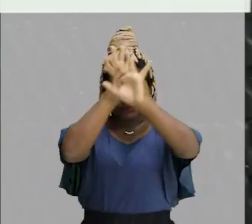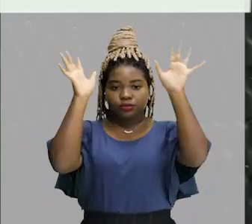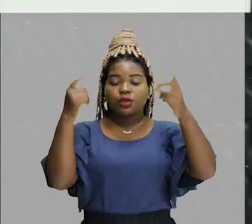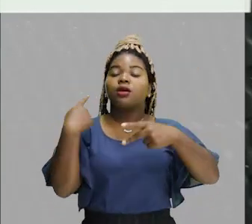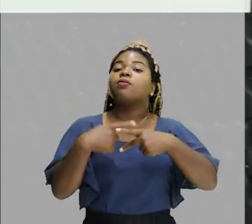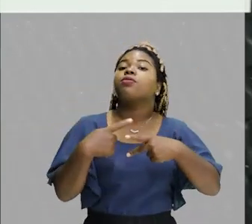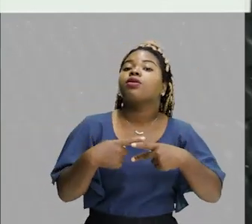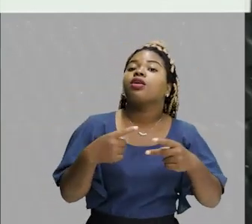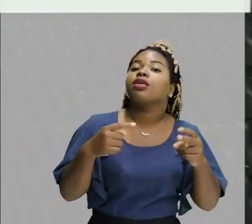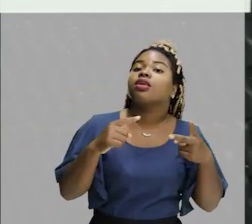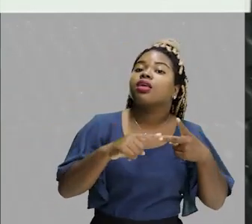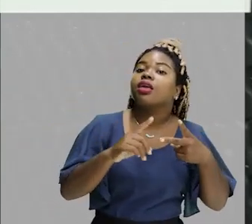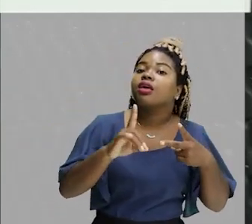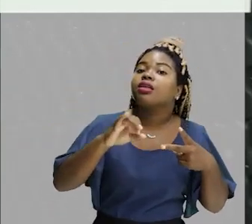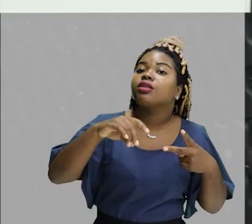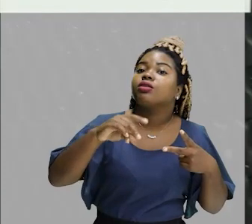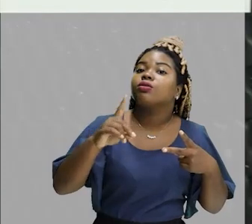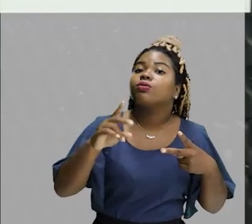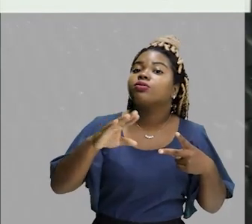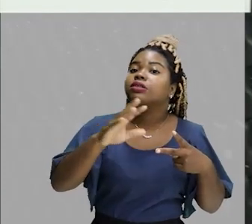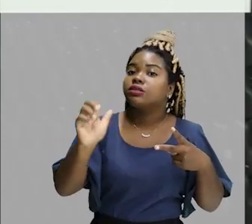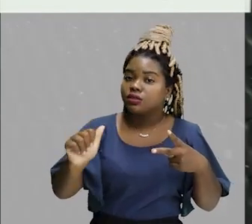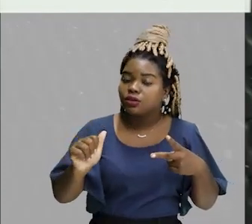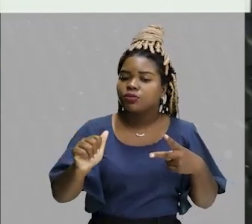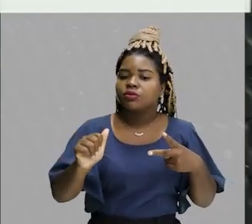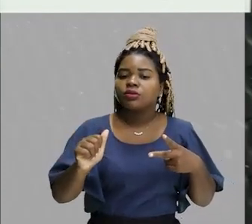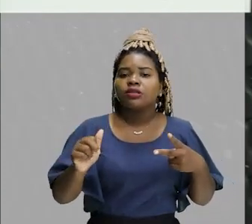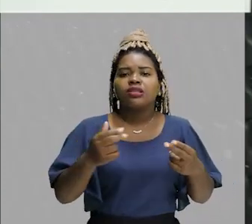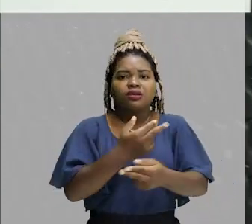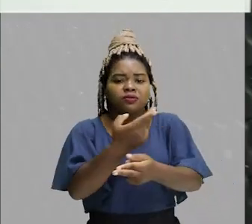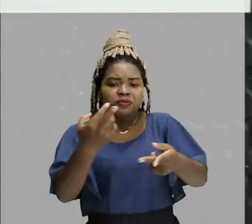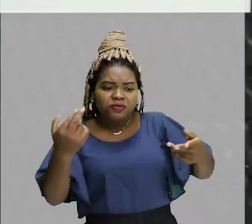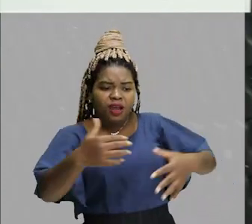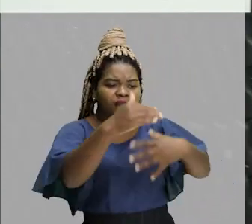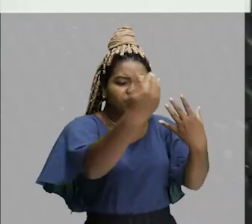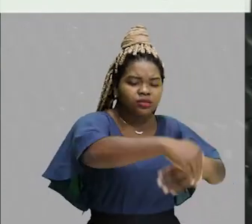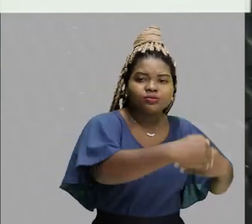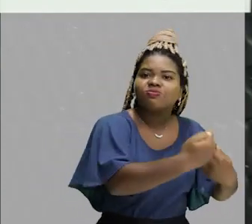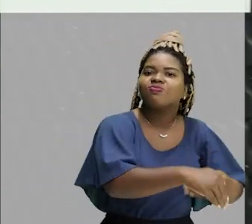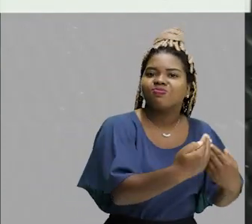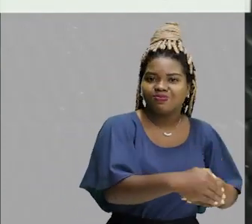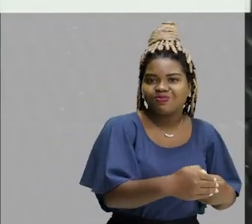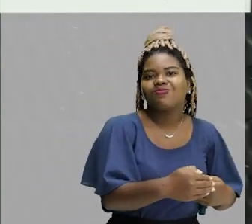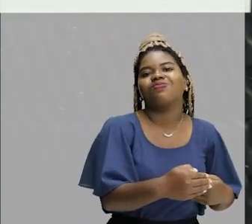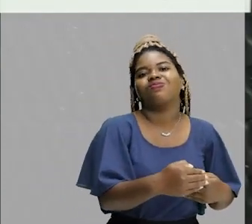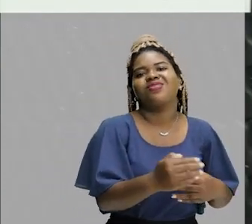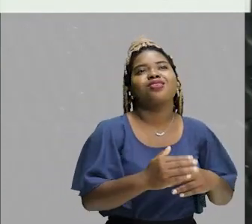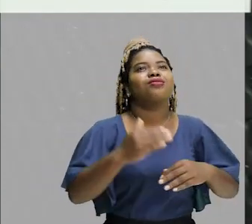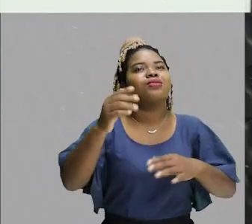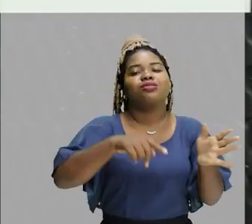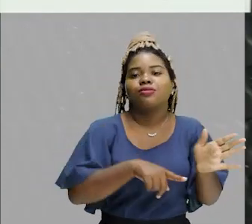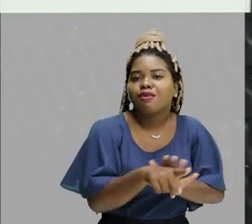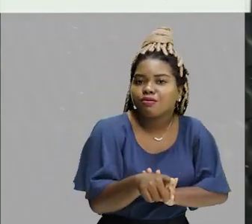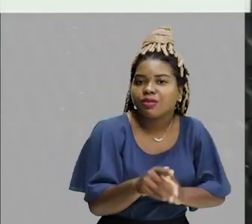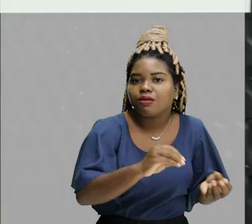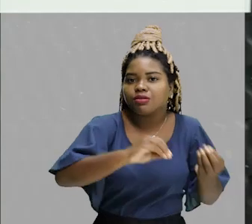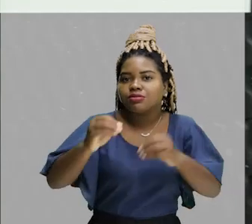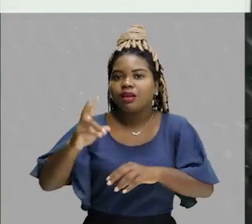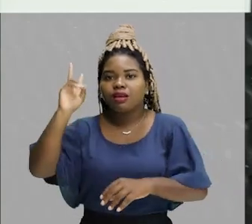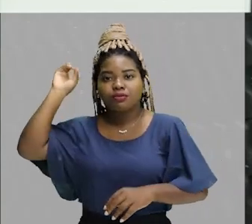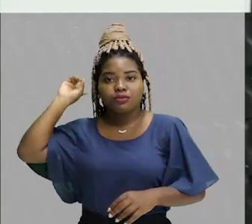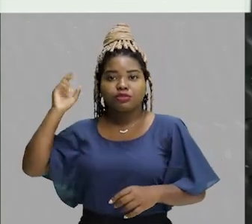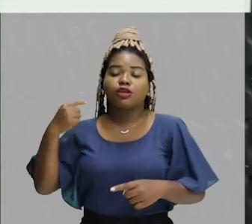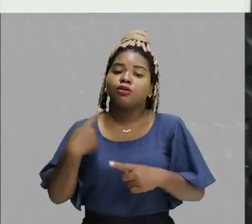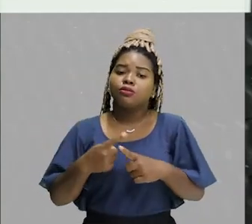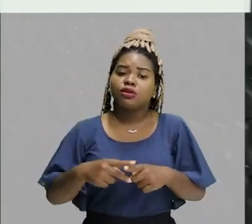indução ela é muito perguntada em prova. Geralmente é o silogismo mais perguntado, porque ele é muito utilizado dentro de outras